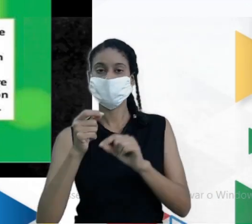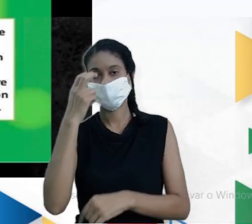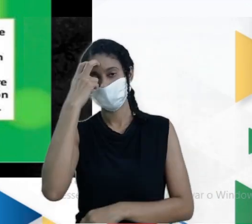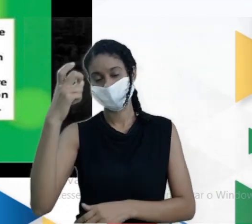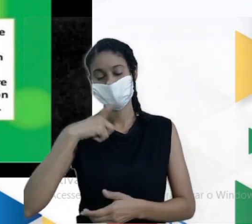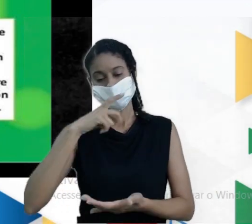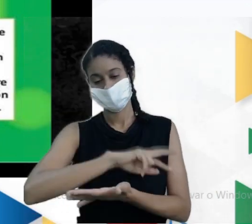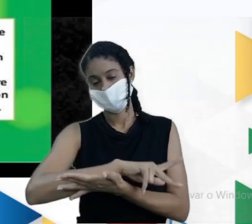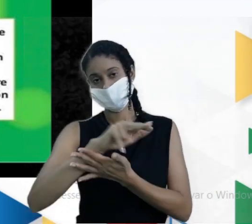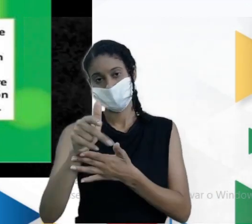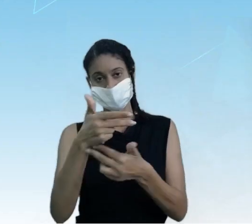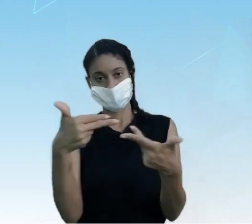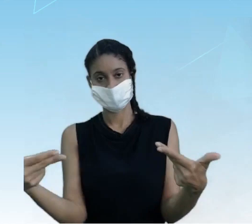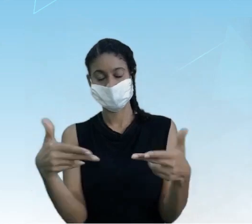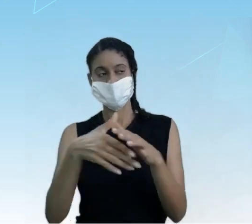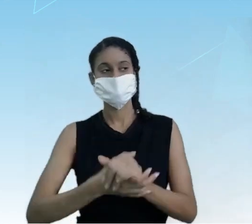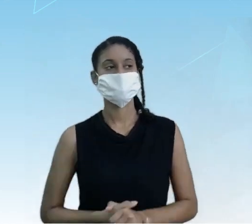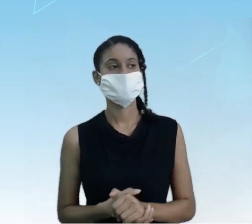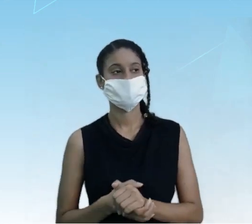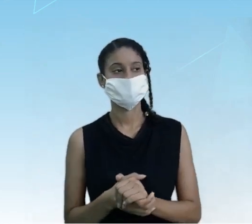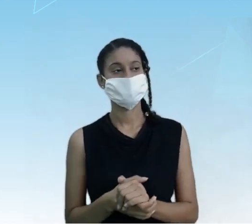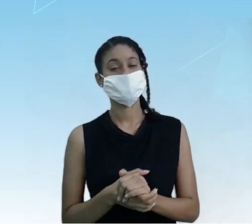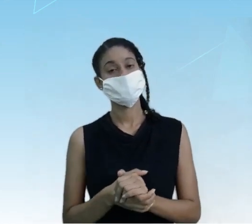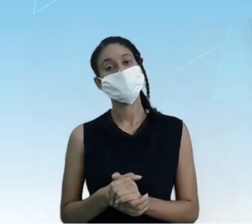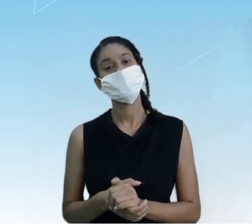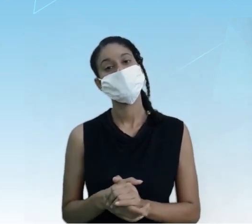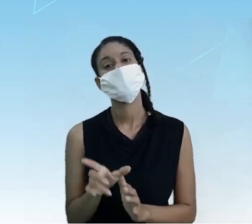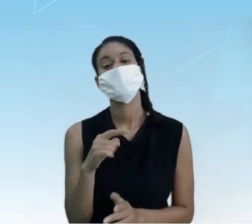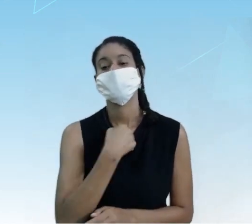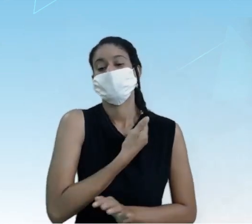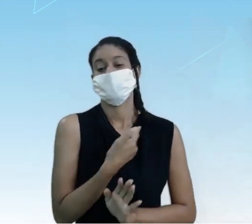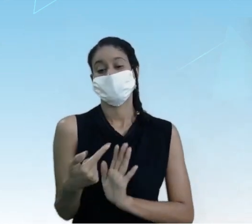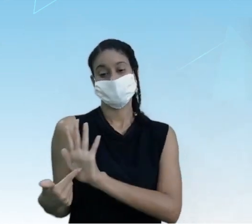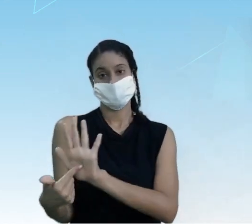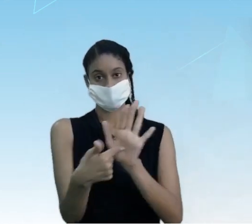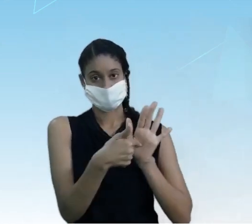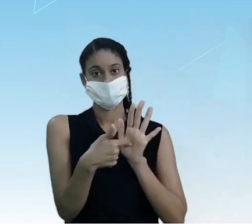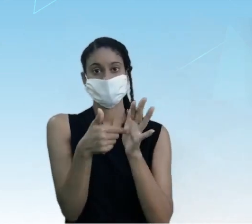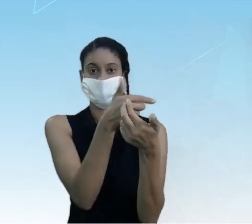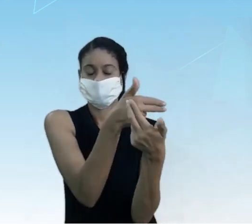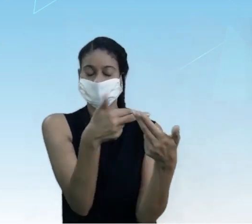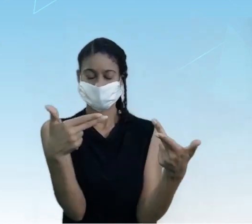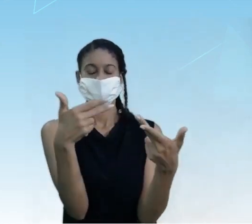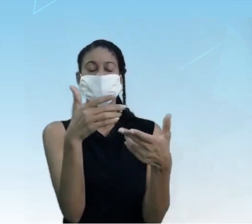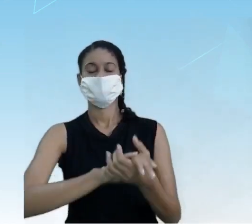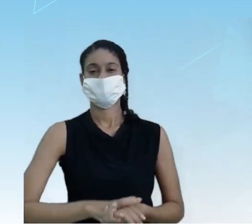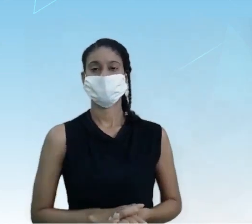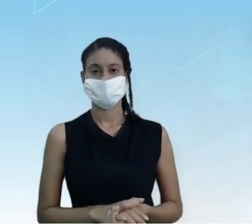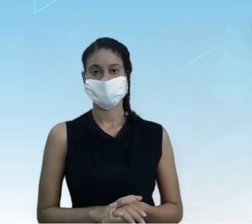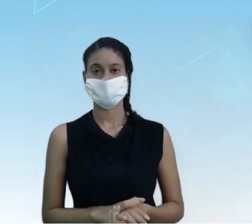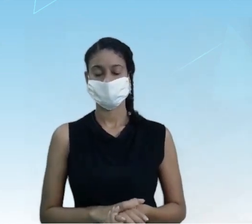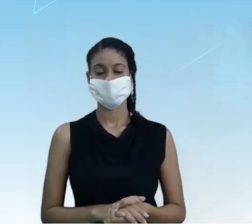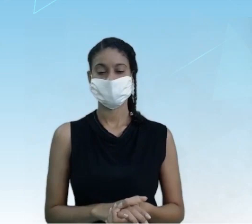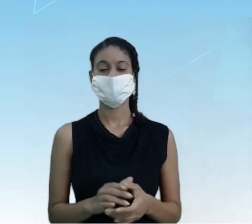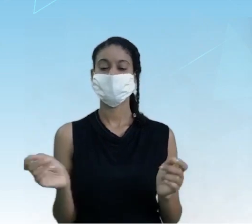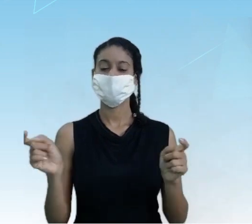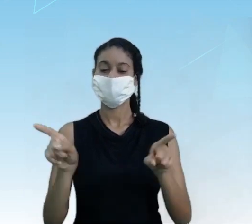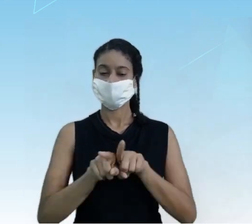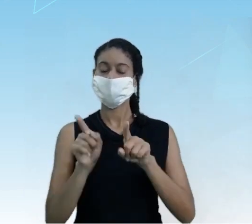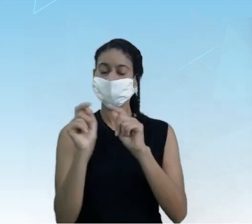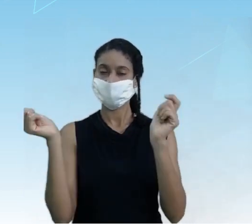tem vários elementos e quando a gente manifesta o nosso falar, esses elementos também